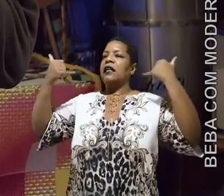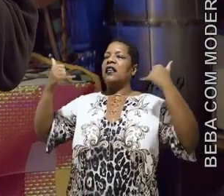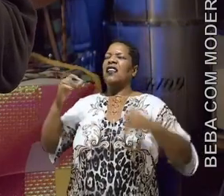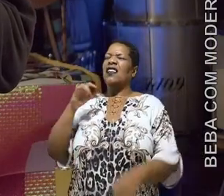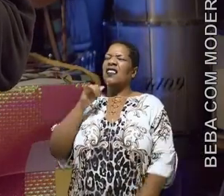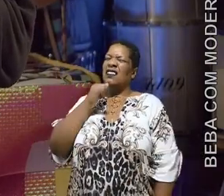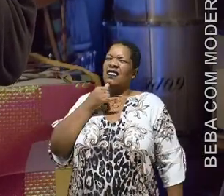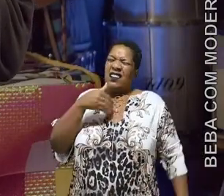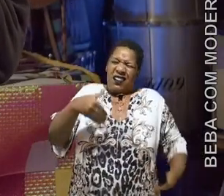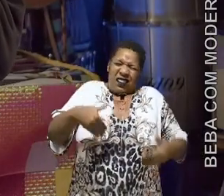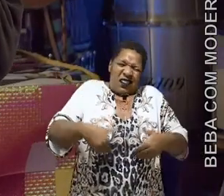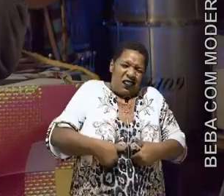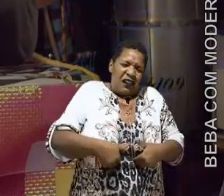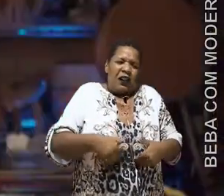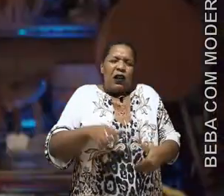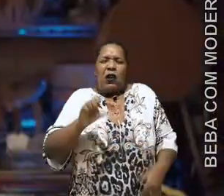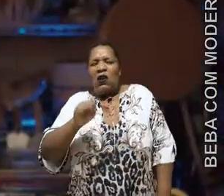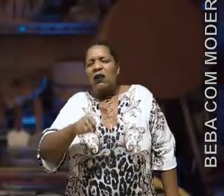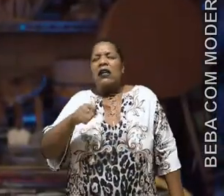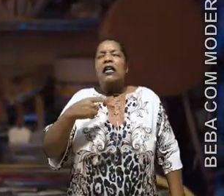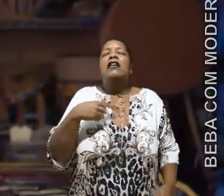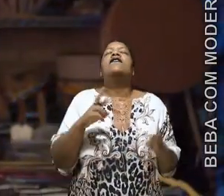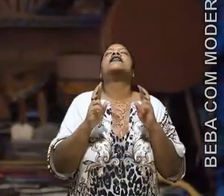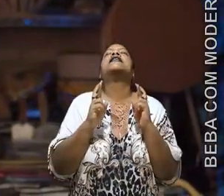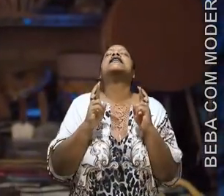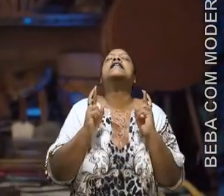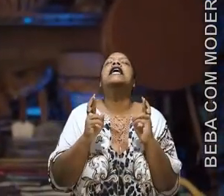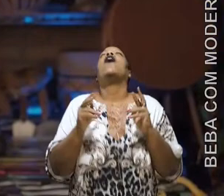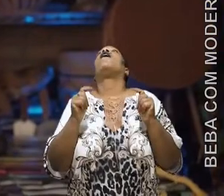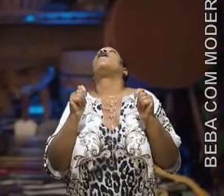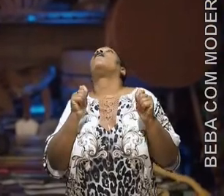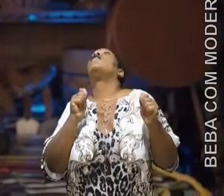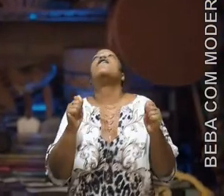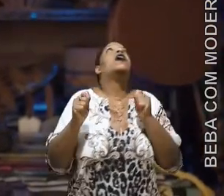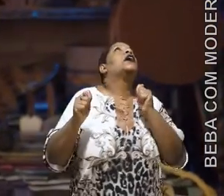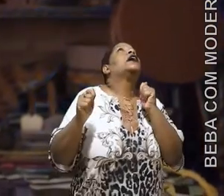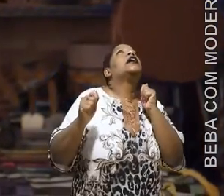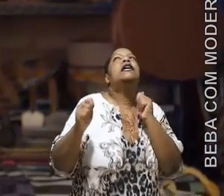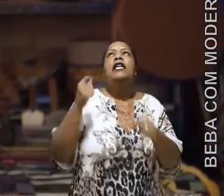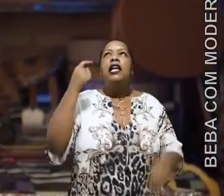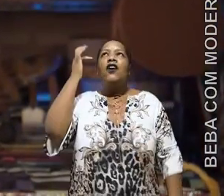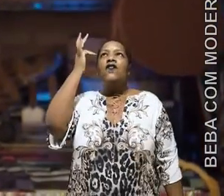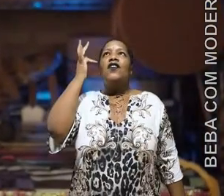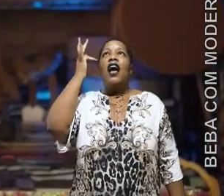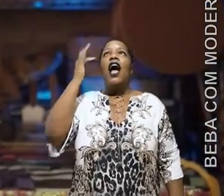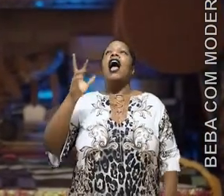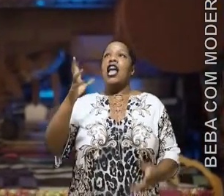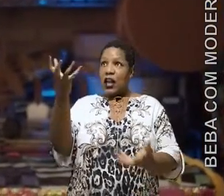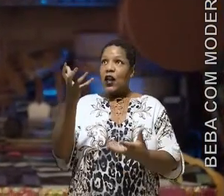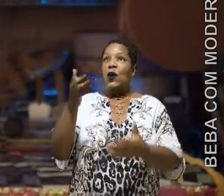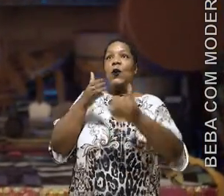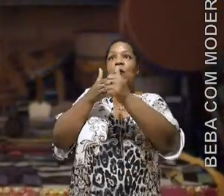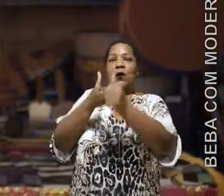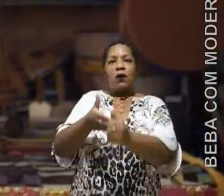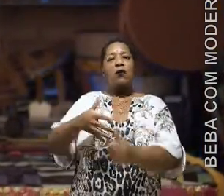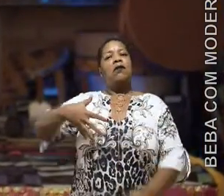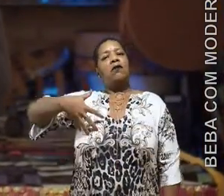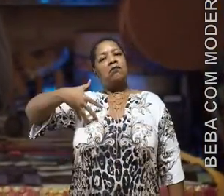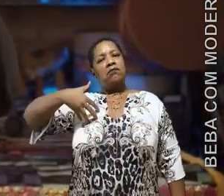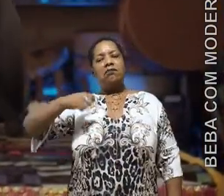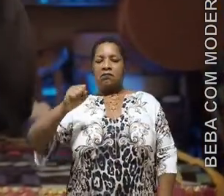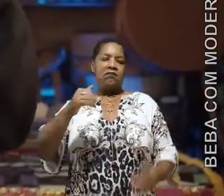festejo faxina sua tia sobre fez parte eu fiz fica aqui esfria Vou pensar com filosofia Gogh